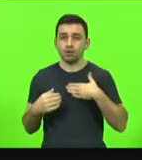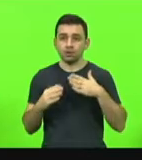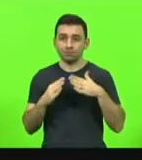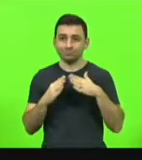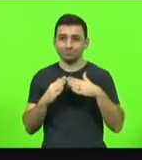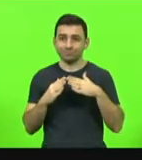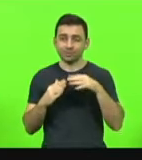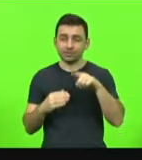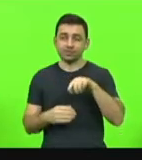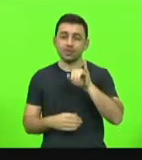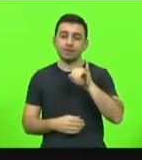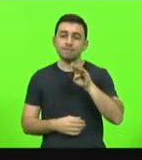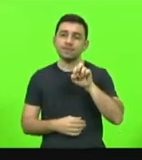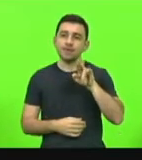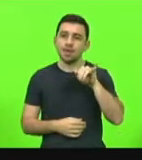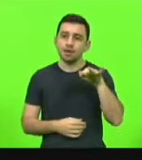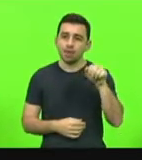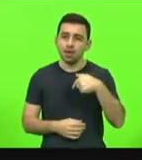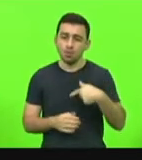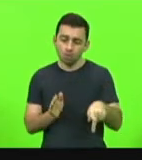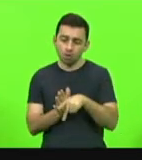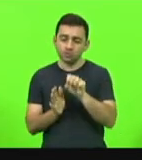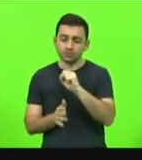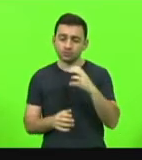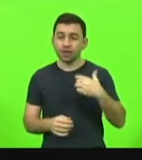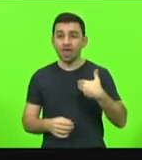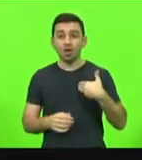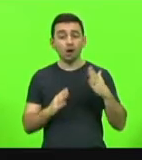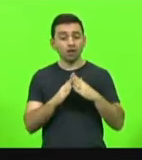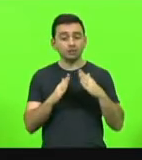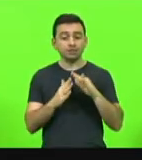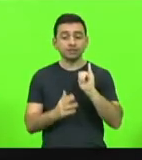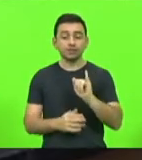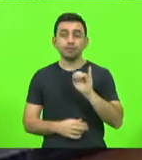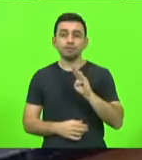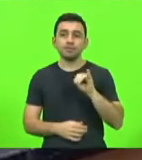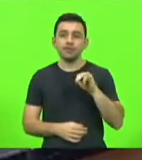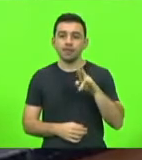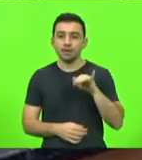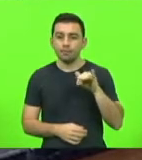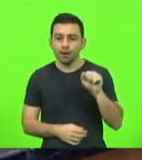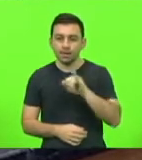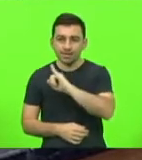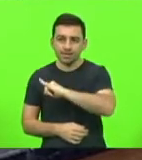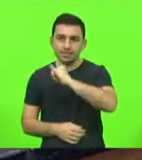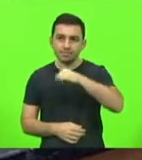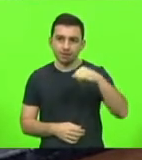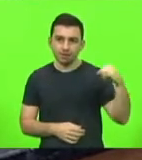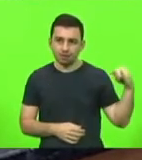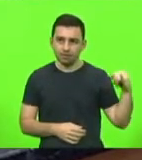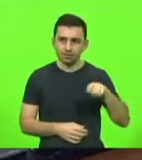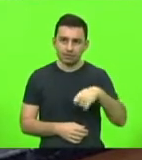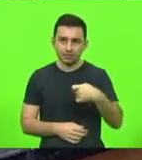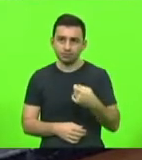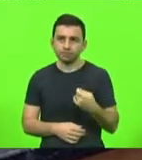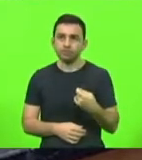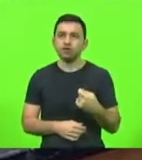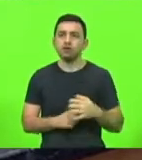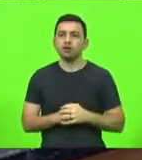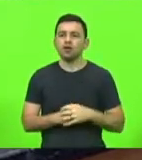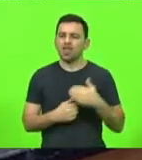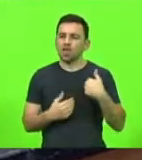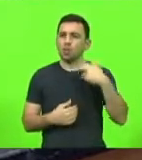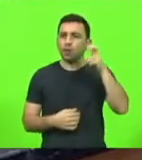deputado de Santa Catarina, é verdade, mas moro na cidade de Ibirama, passo por lá quinta, sexta,